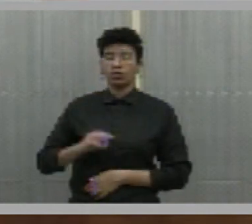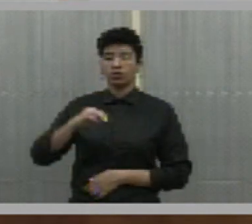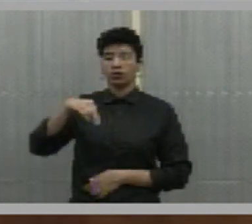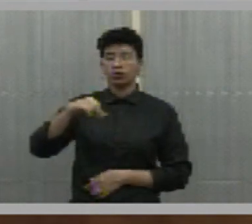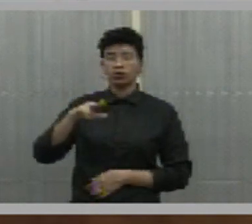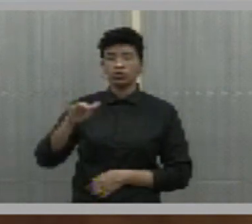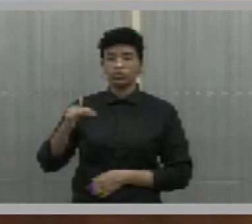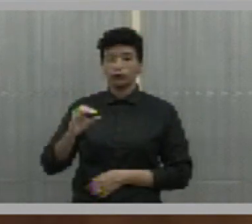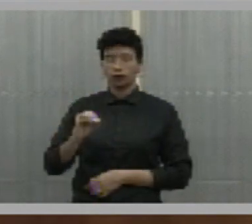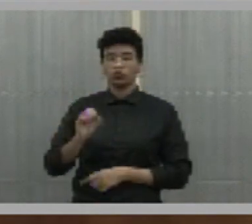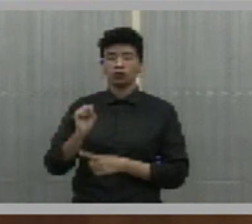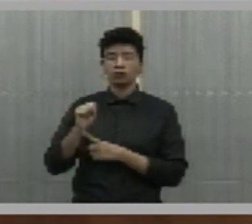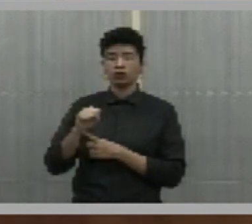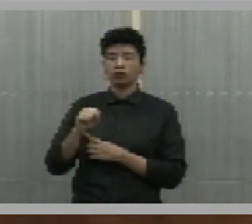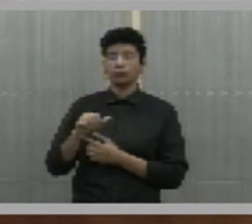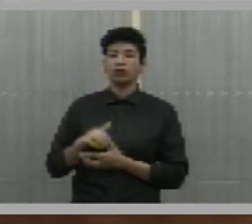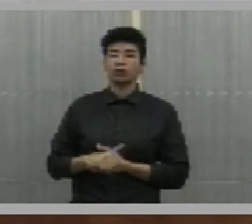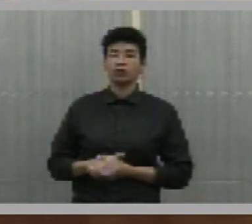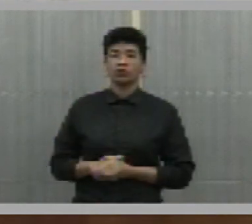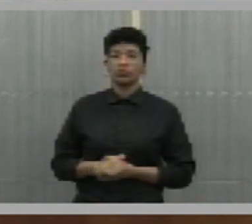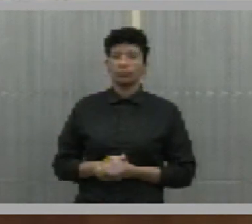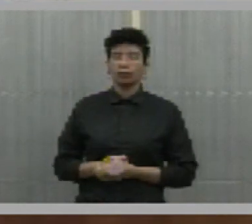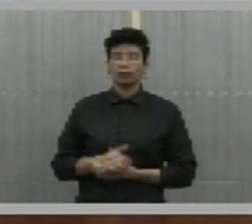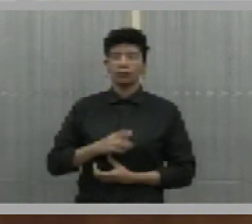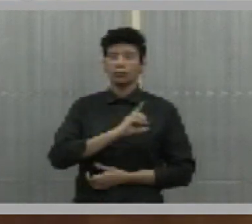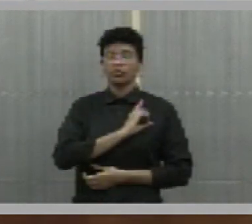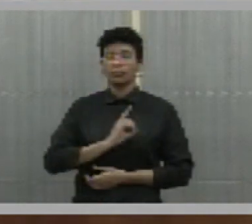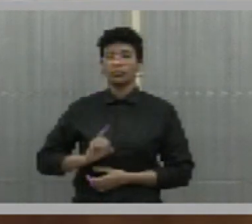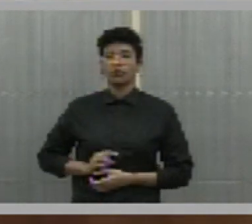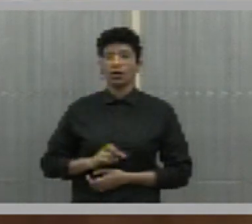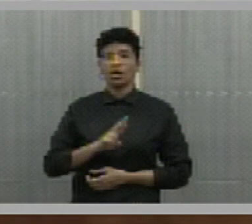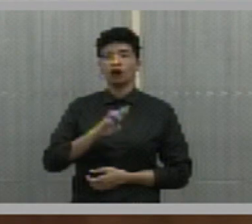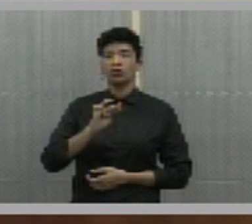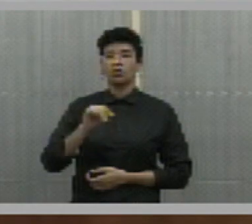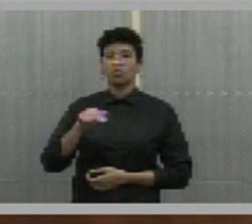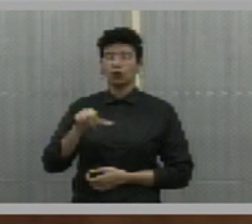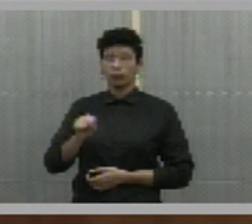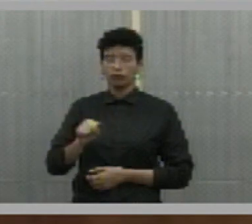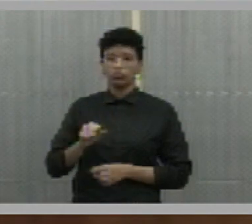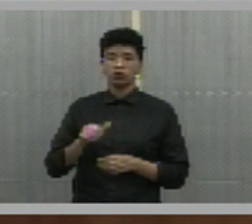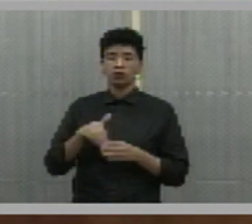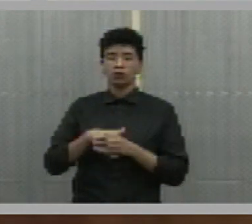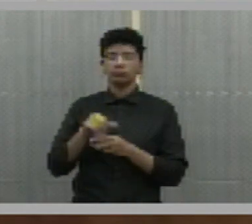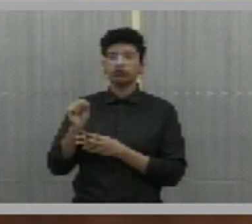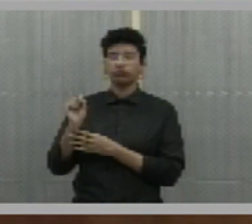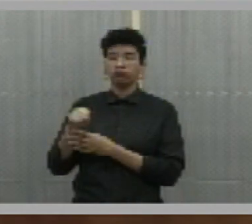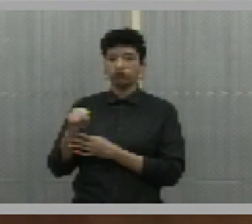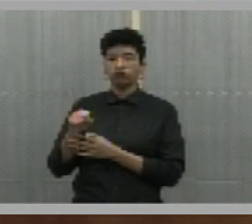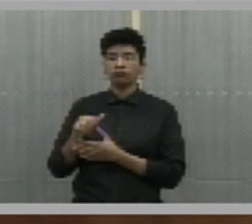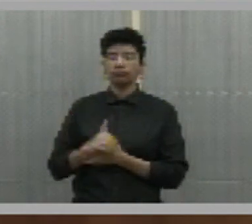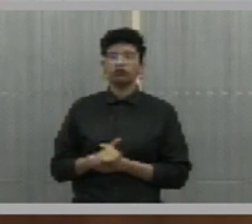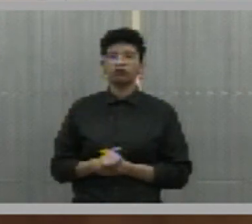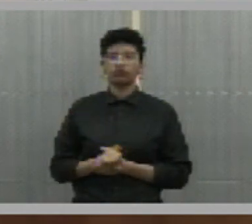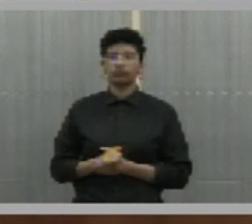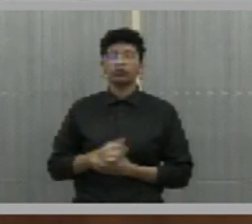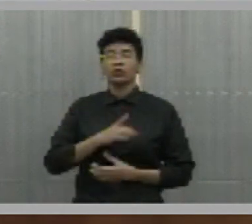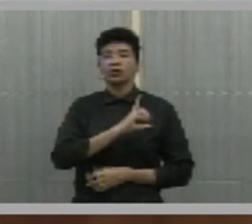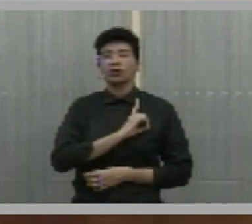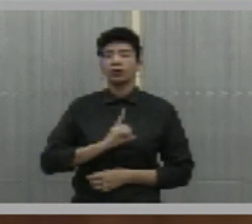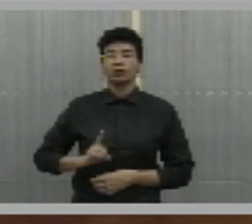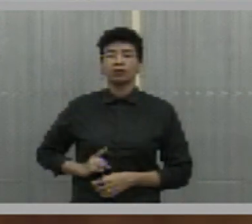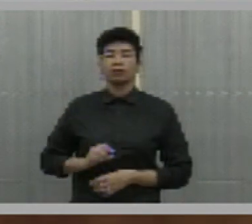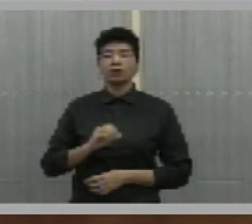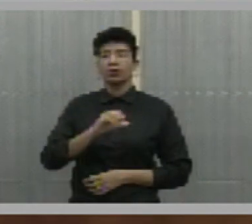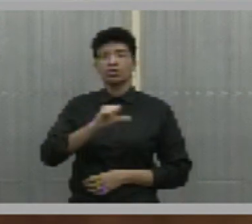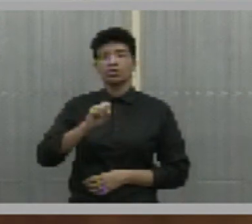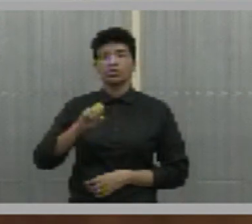vota? Sim. Deputado Rubens Vieira, como vota? Sim. Deputado Severo Eulálio,